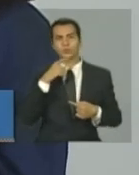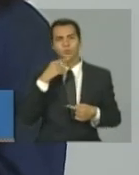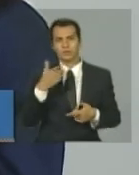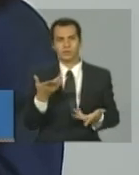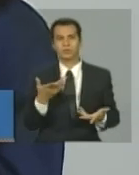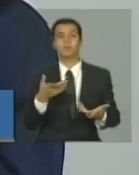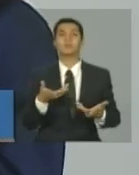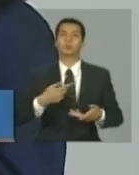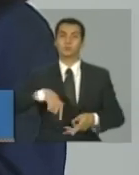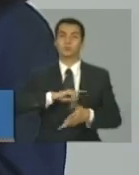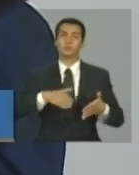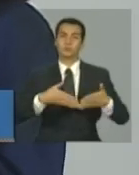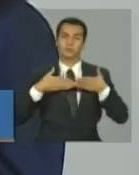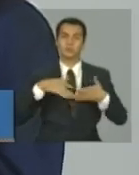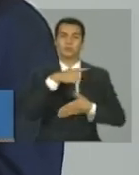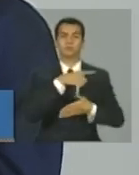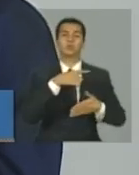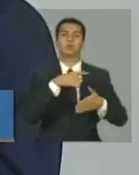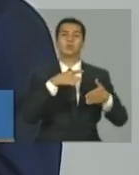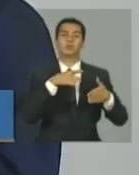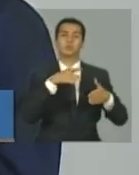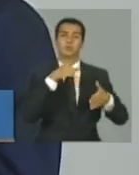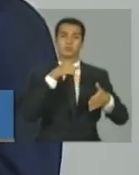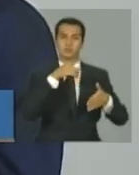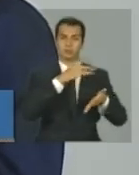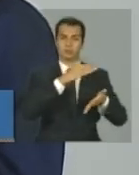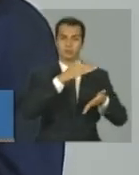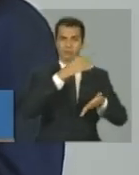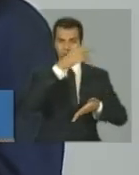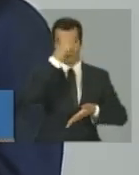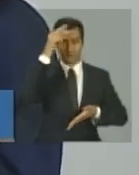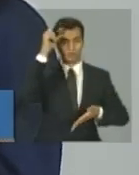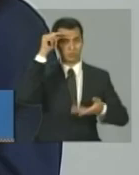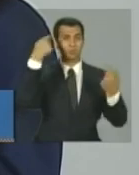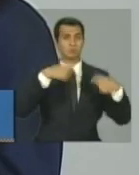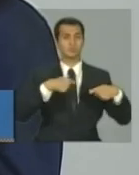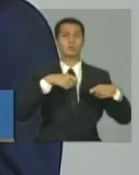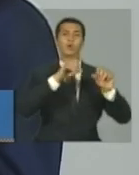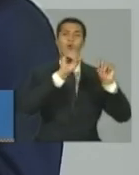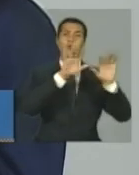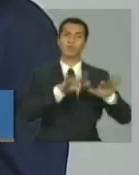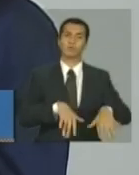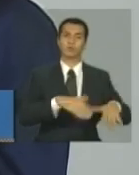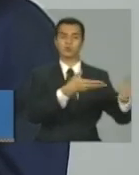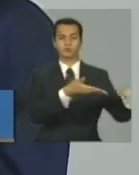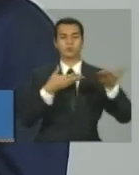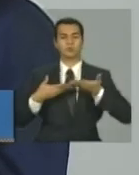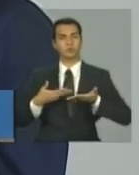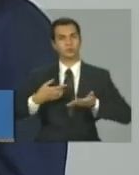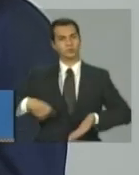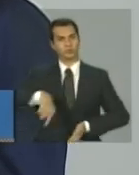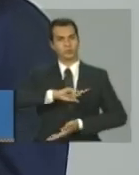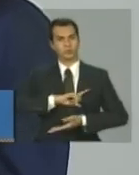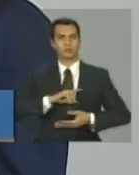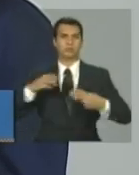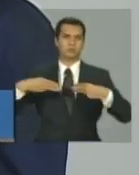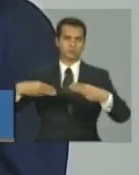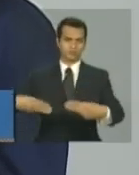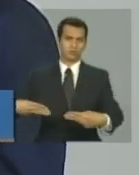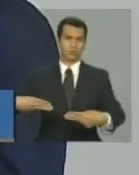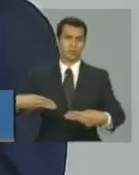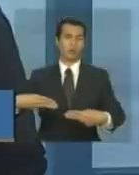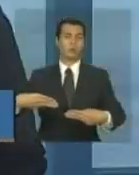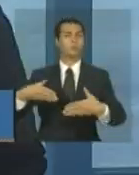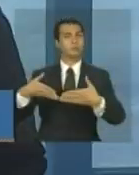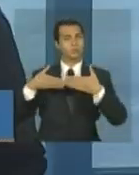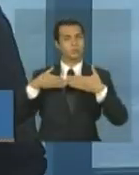município encaminhou um ofício para a secretaria dizendo Olha o prazo não foi suficiente eu gostaria que fosse prorrogado inclusive porque a ausência de